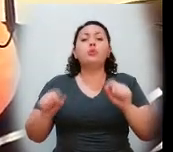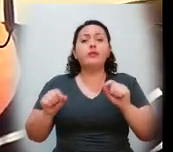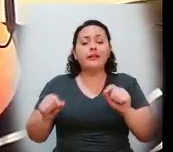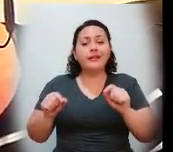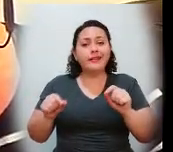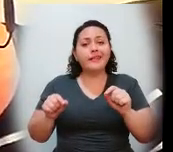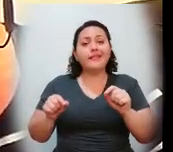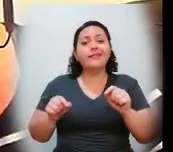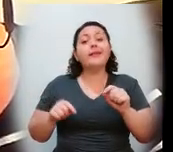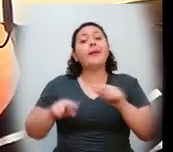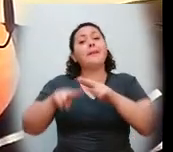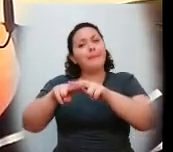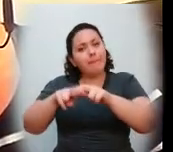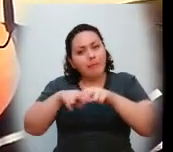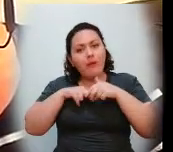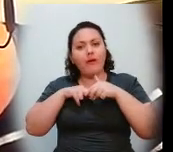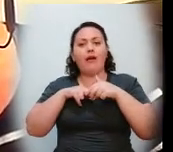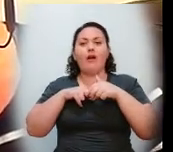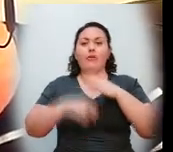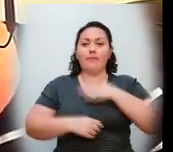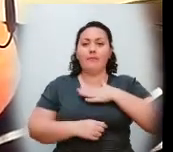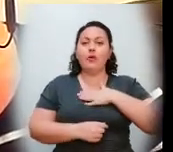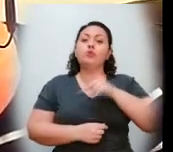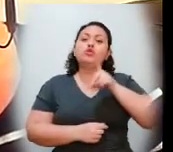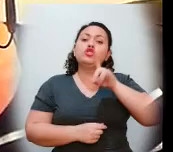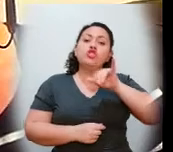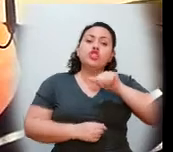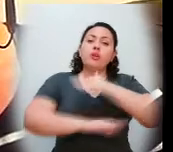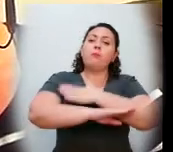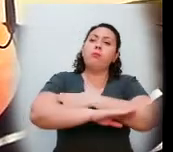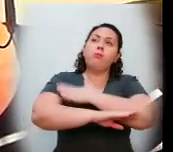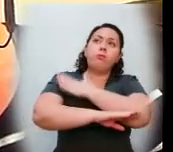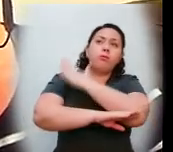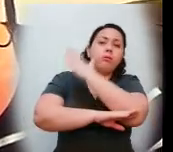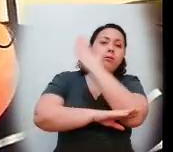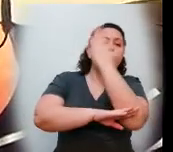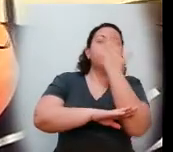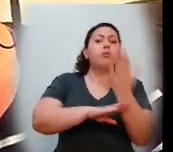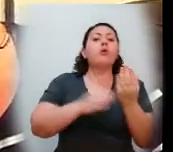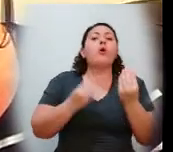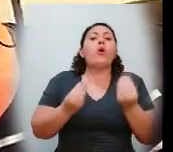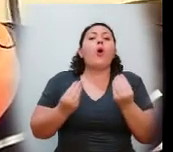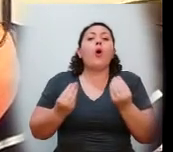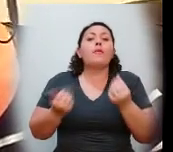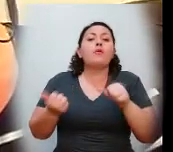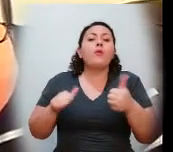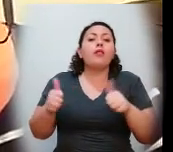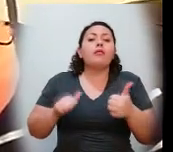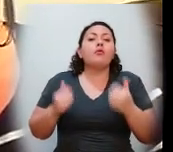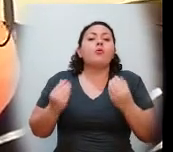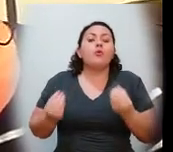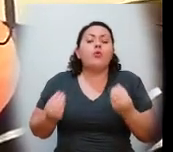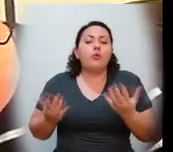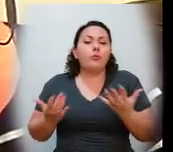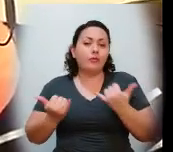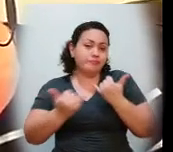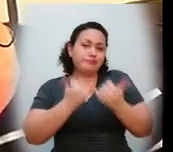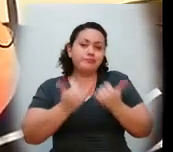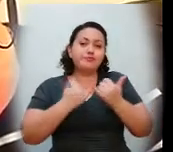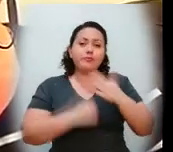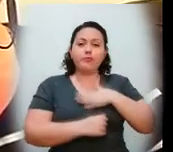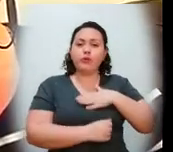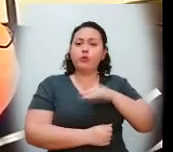está muito relacionado com também a qualidade que foi o nosso dia, né? Uhum. Então, se a gente teve um dia que a gente